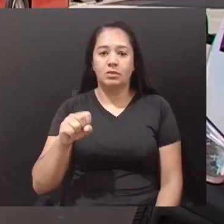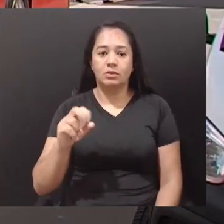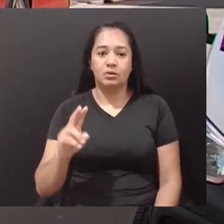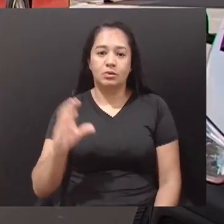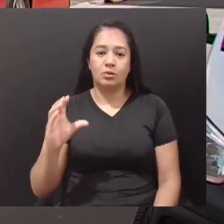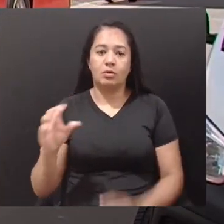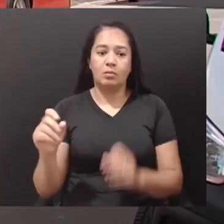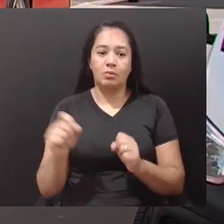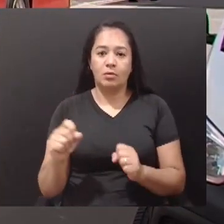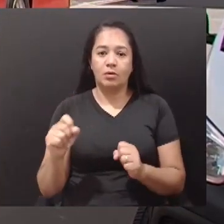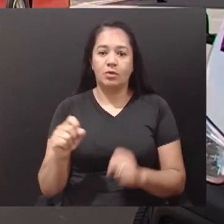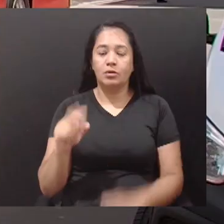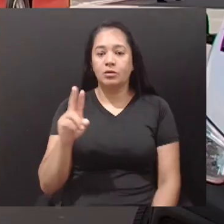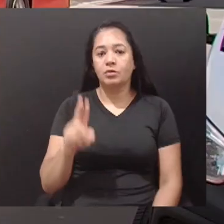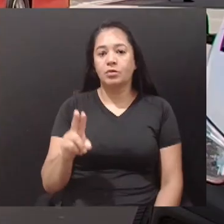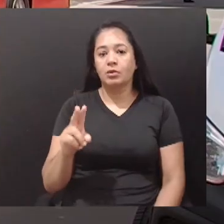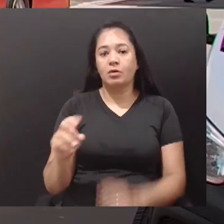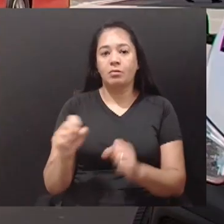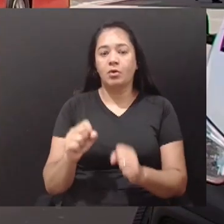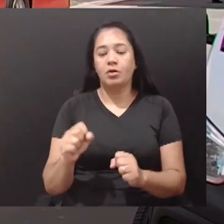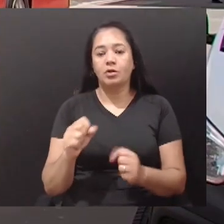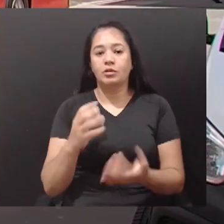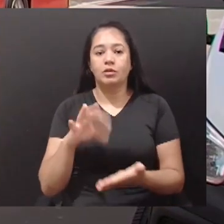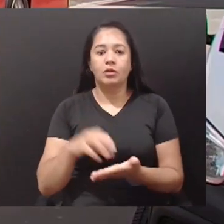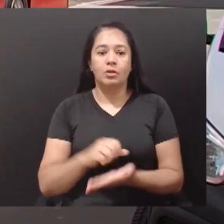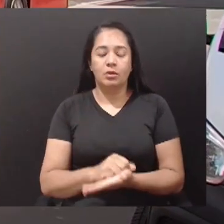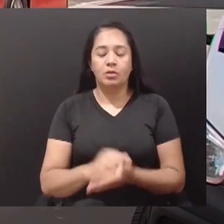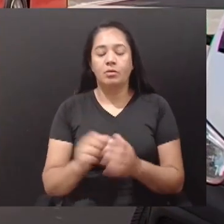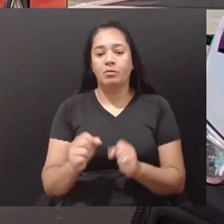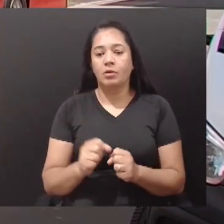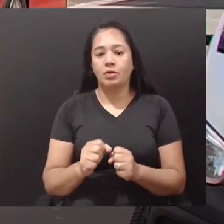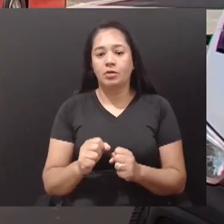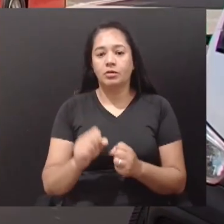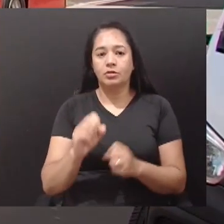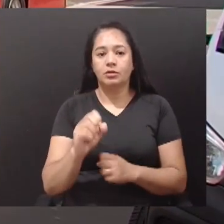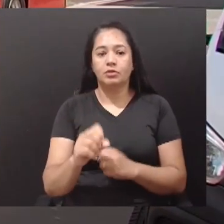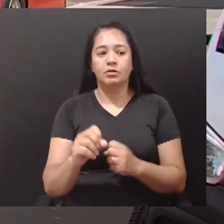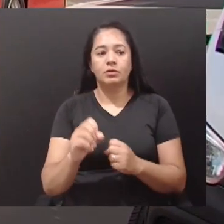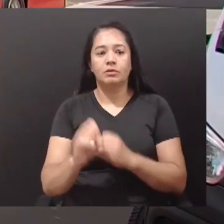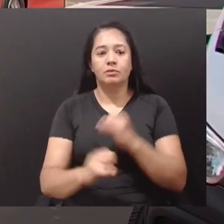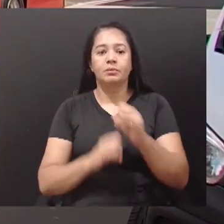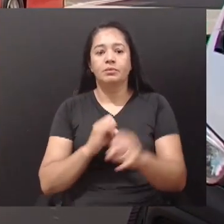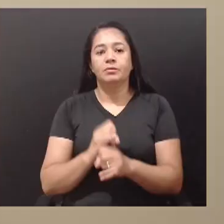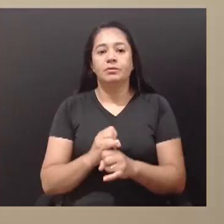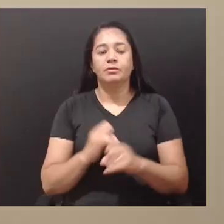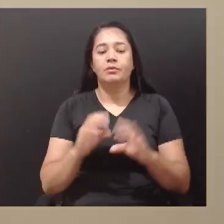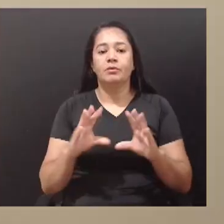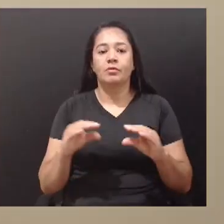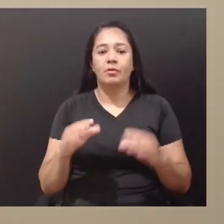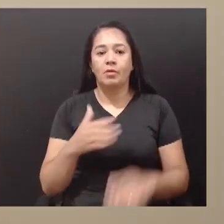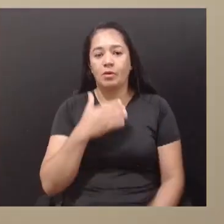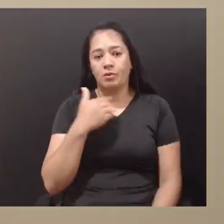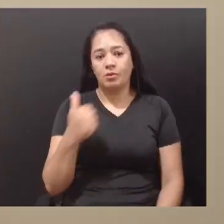for idosa e quiser fazer o cadastro, ela pode fazer dali, que ela tem uma comodidade a mais.